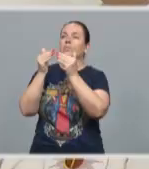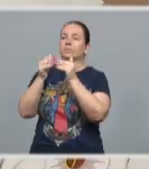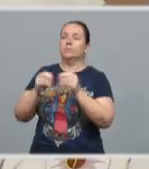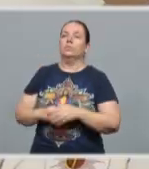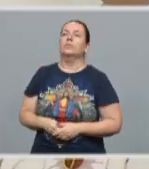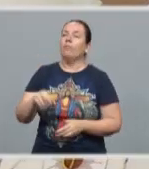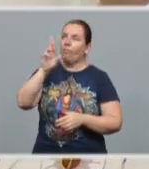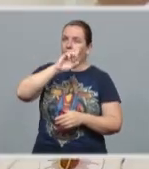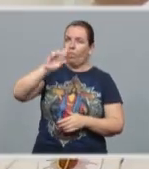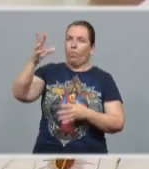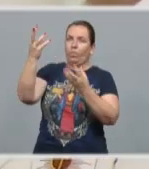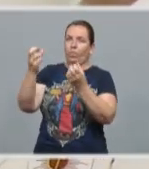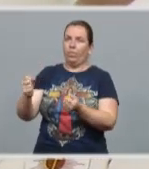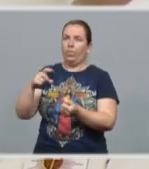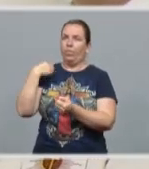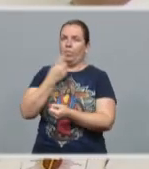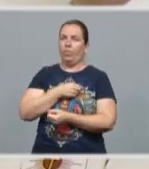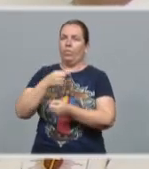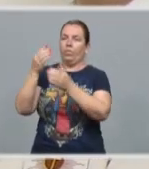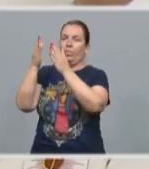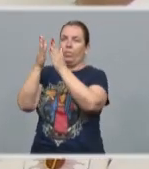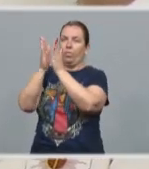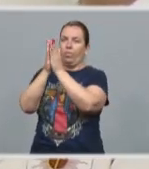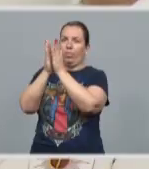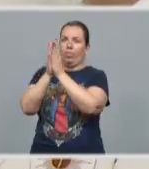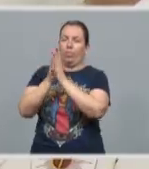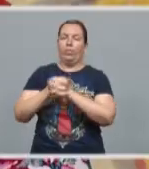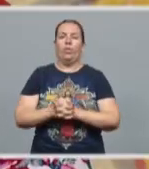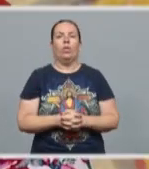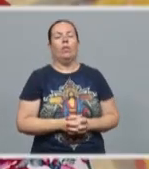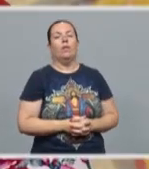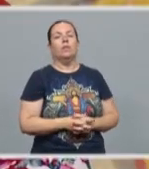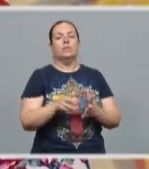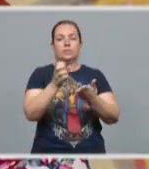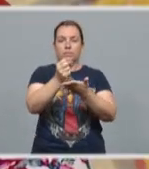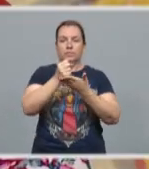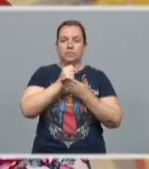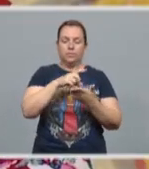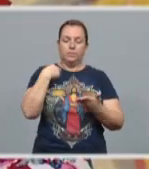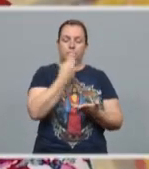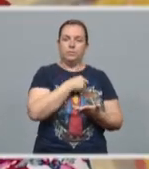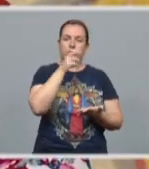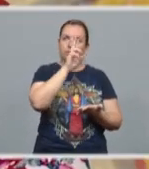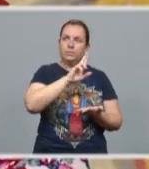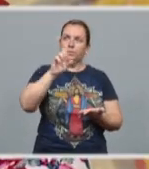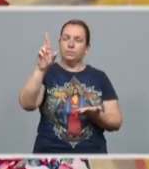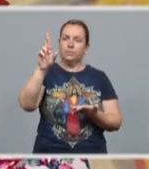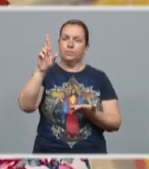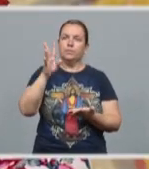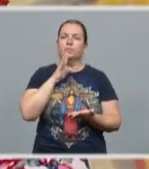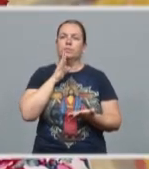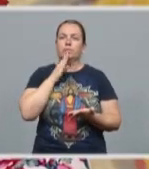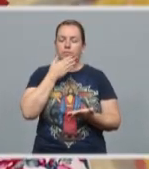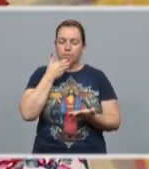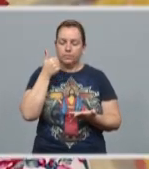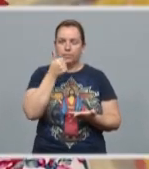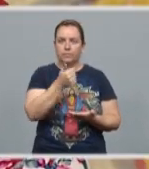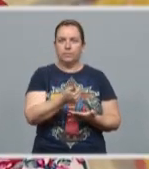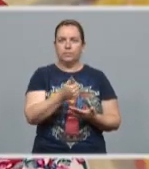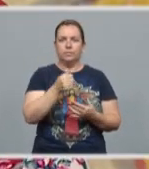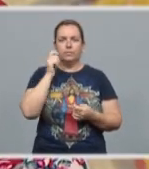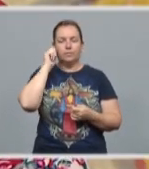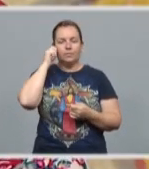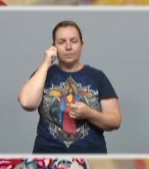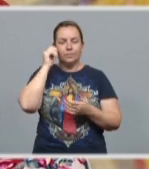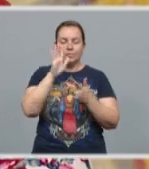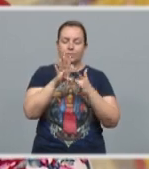pedimos. Senhor, ouvi a nossa oração. Ajudai-nos, Senhor, a aprofundar o conhecimento do